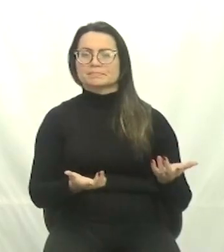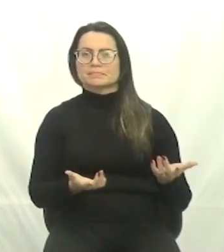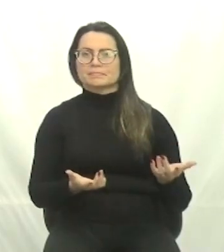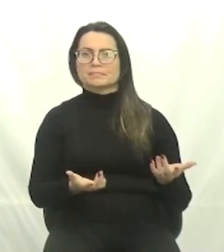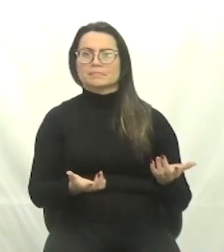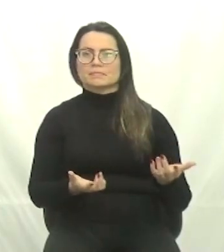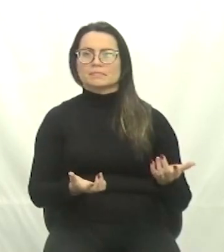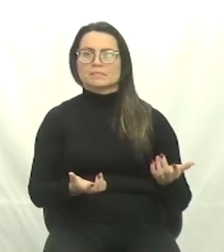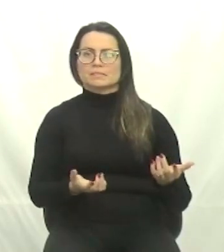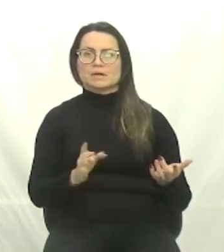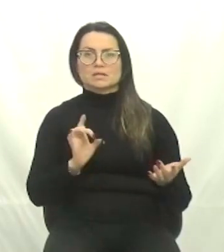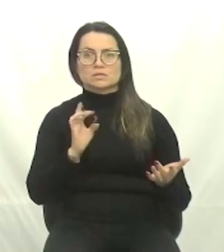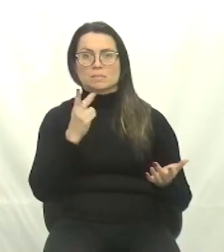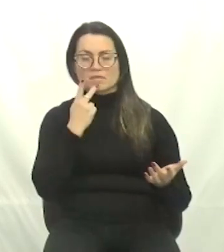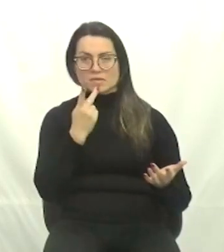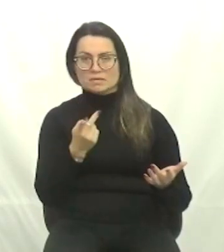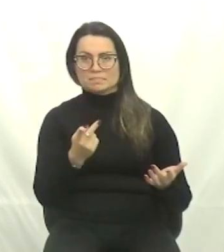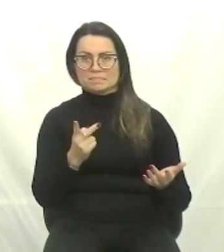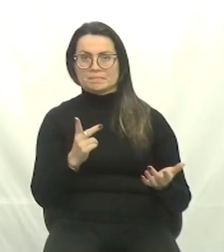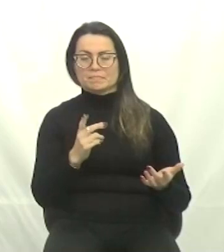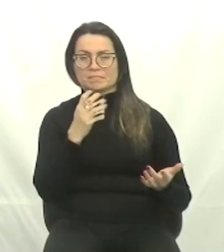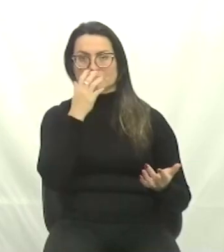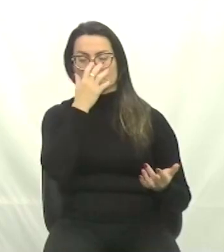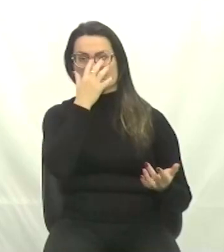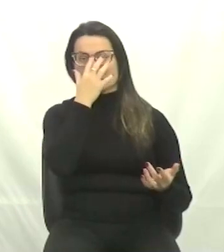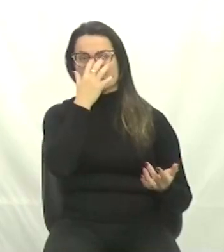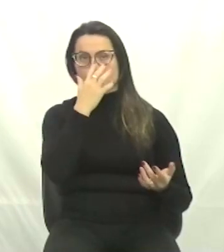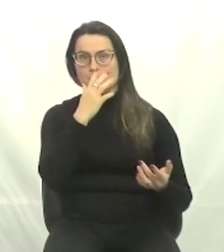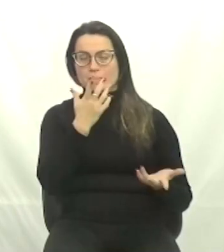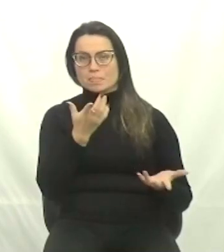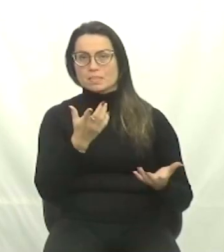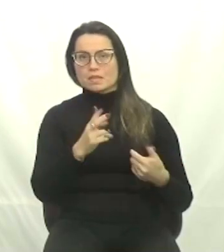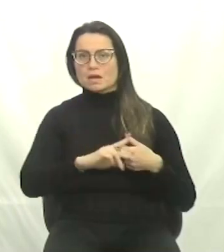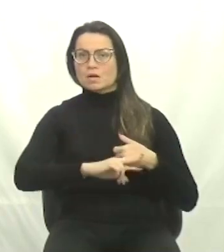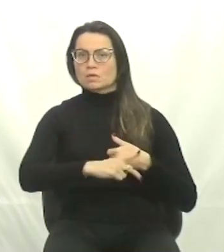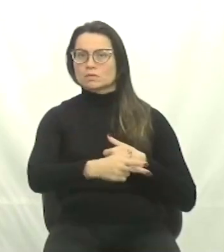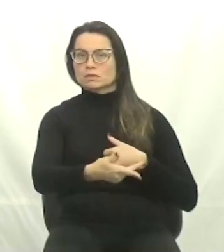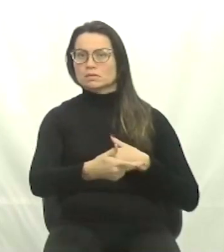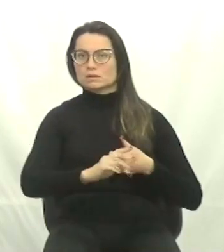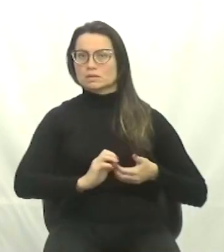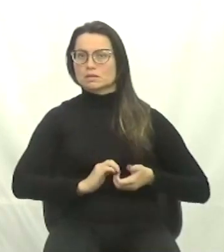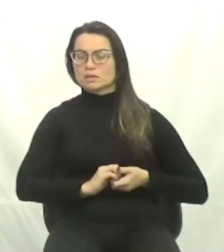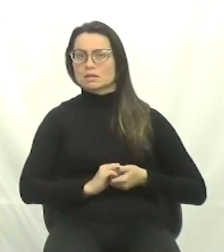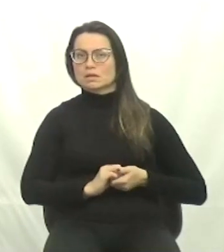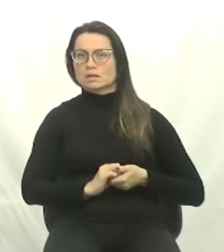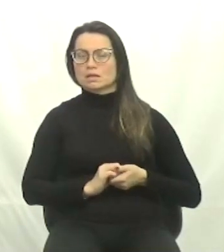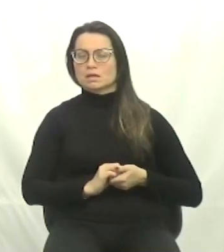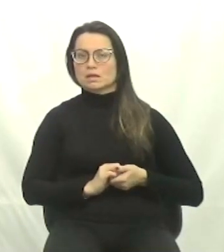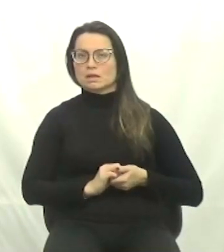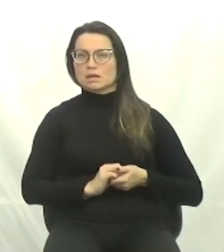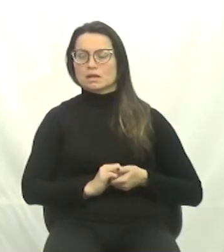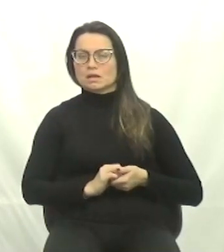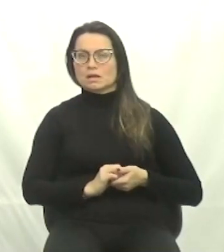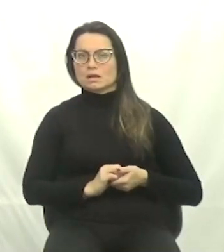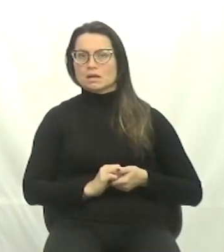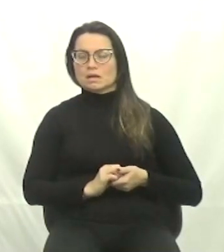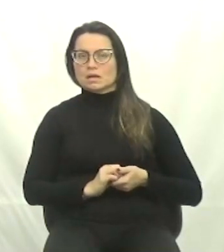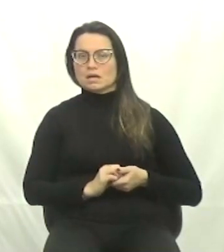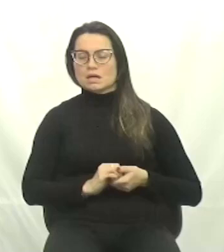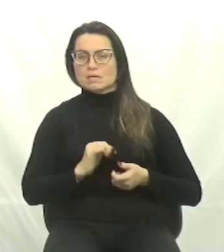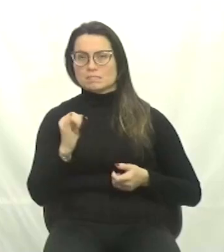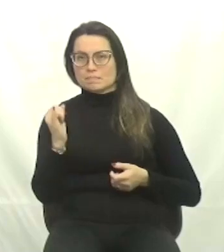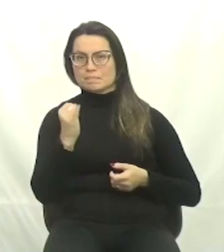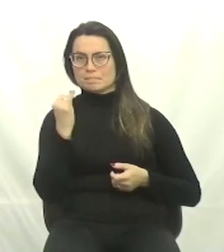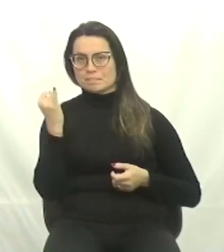Só para dizer isso, para ver se uma coisa está ligada à outra, né? É importante todas